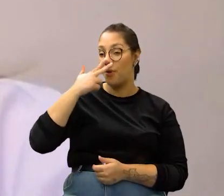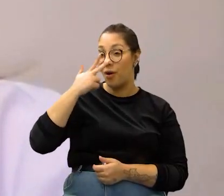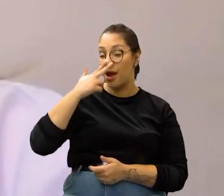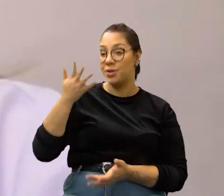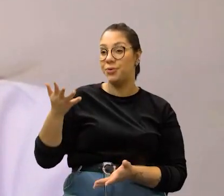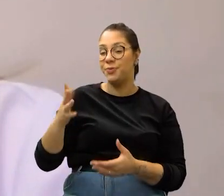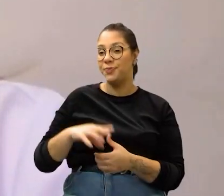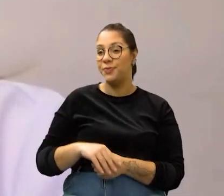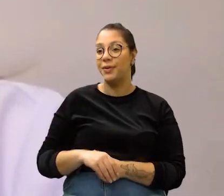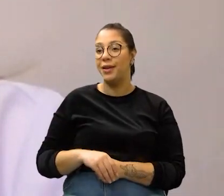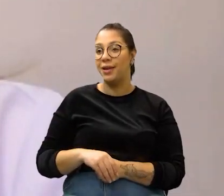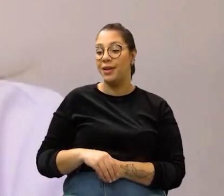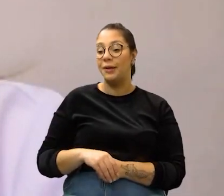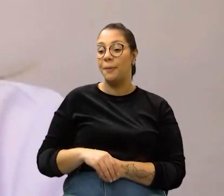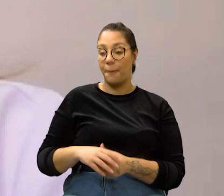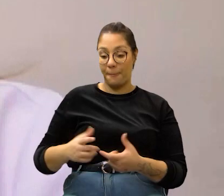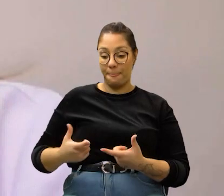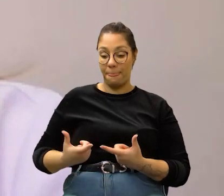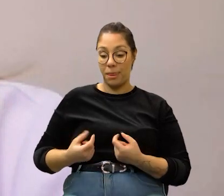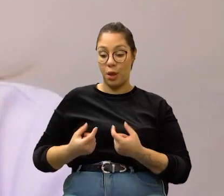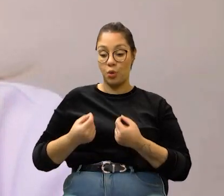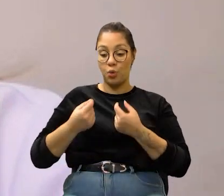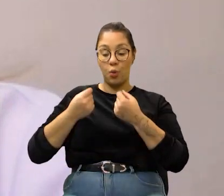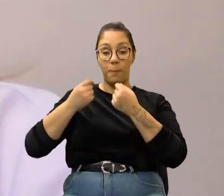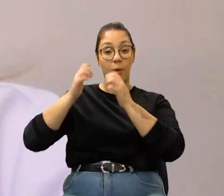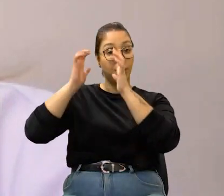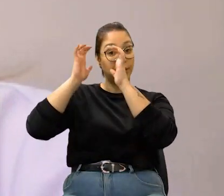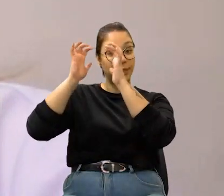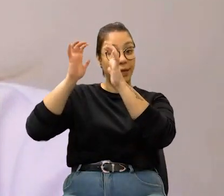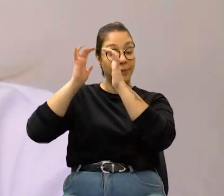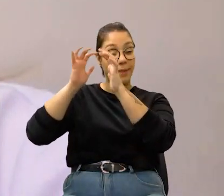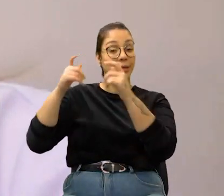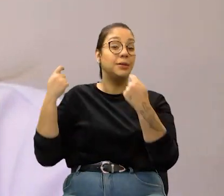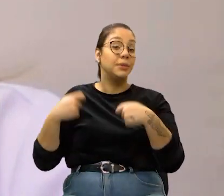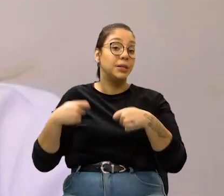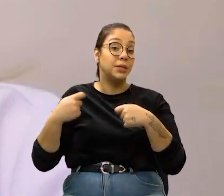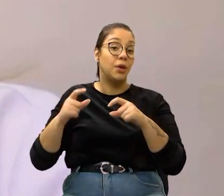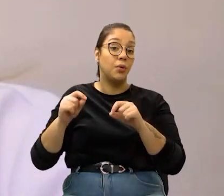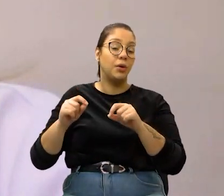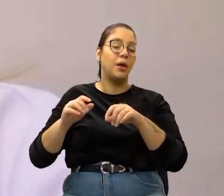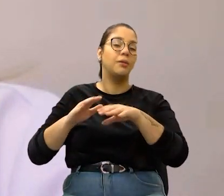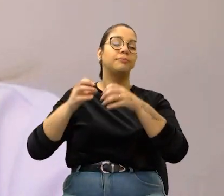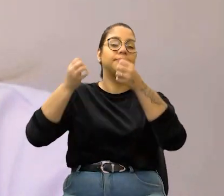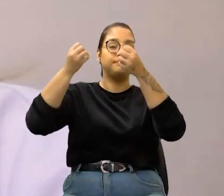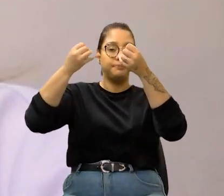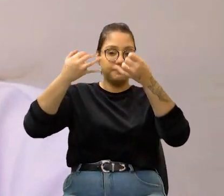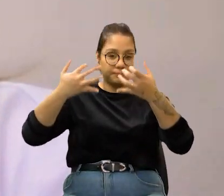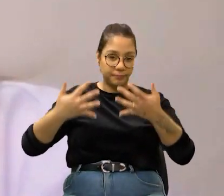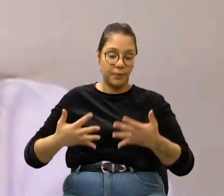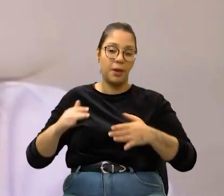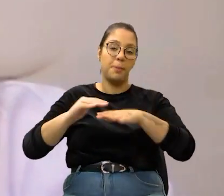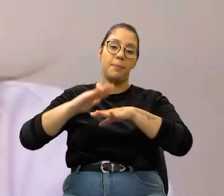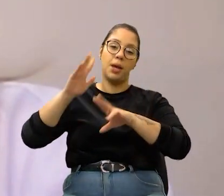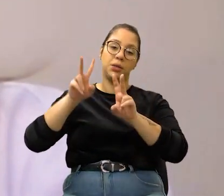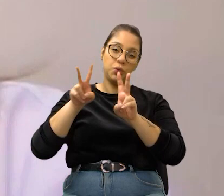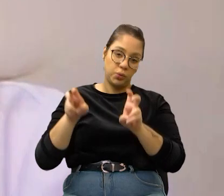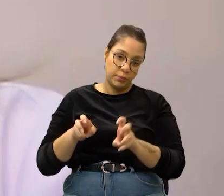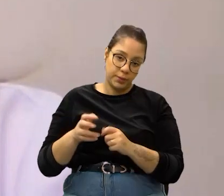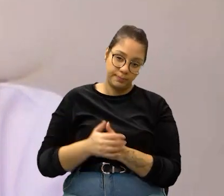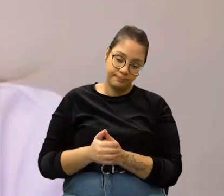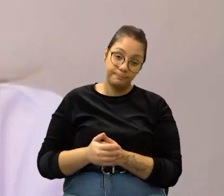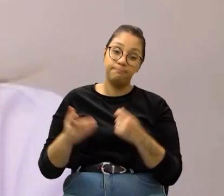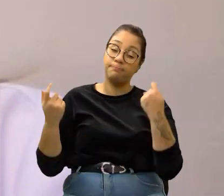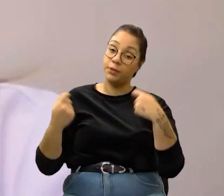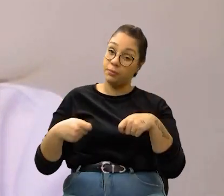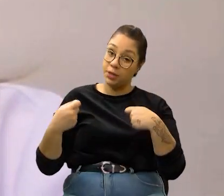Eu acho que os tumores cerebrais, a gente precisa conversar mais dele,